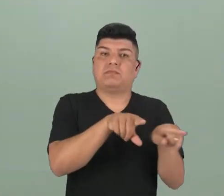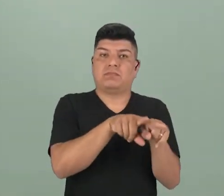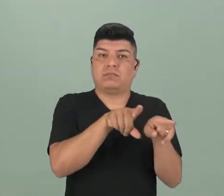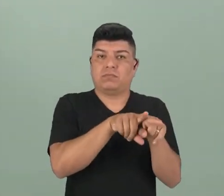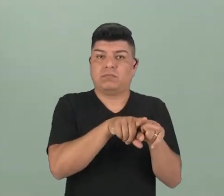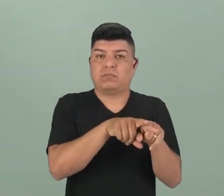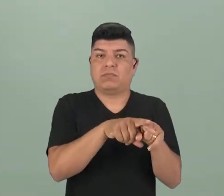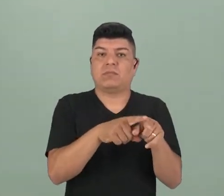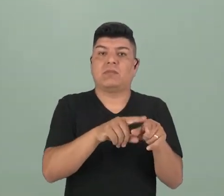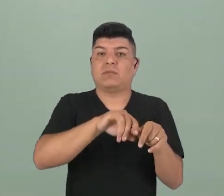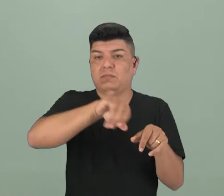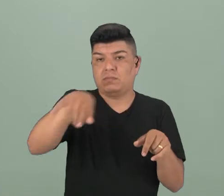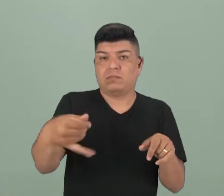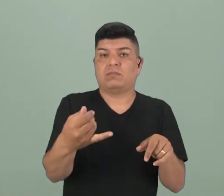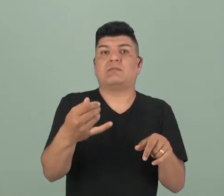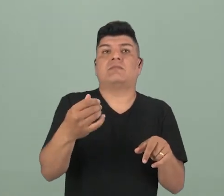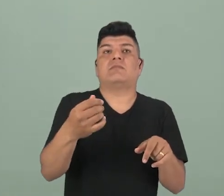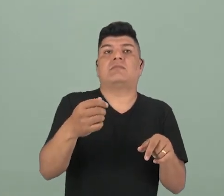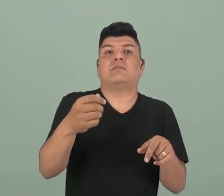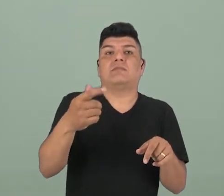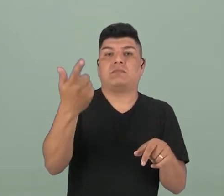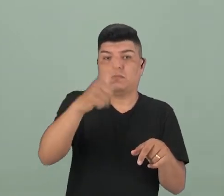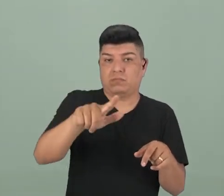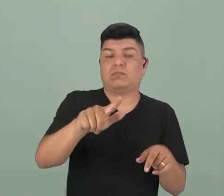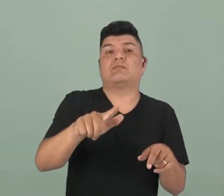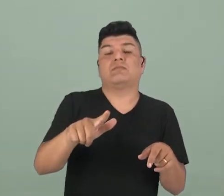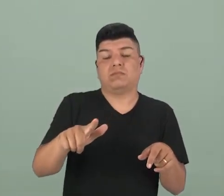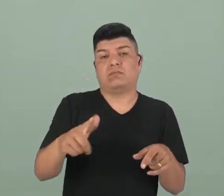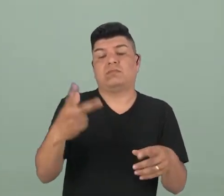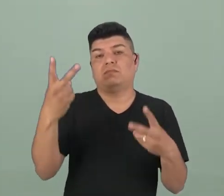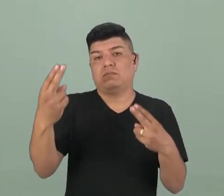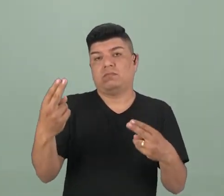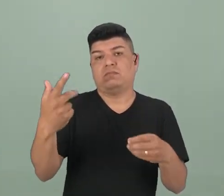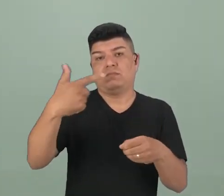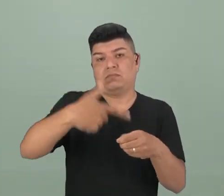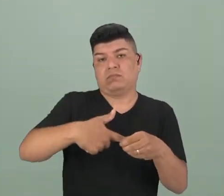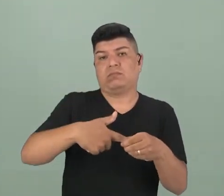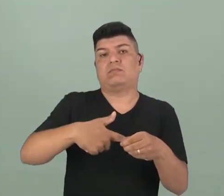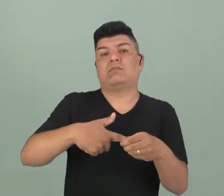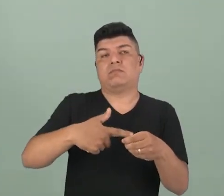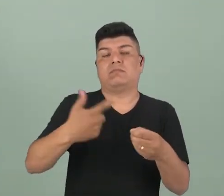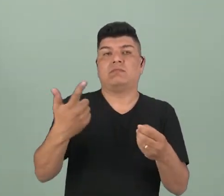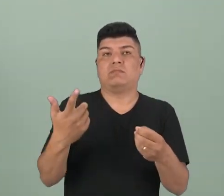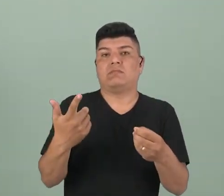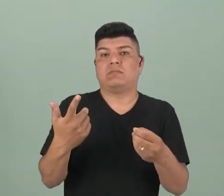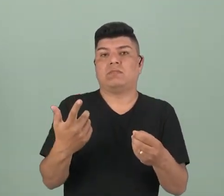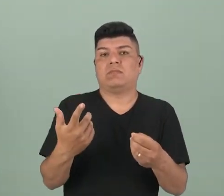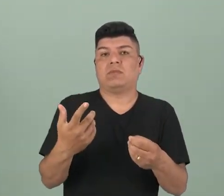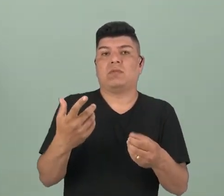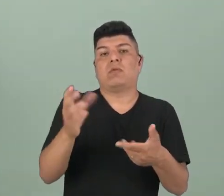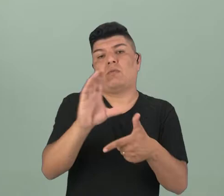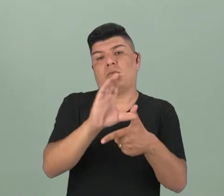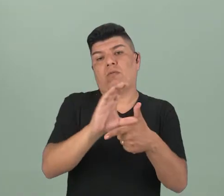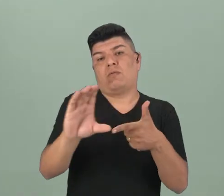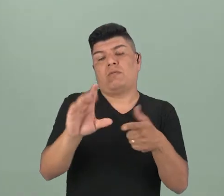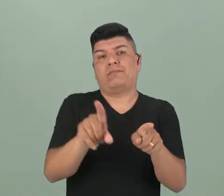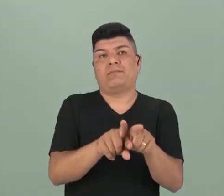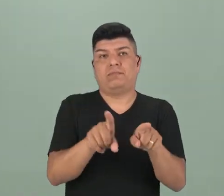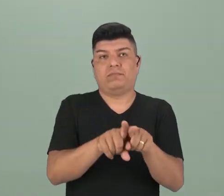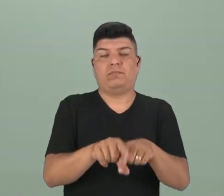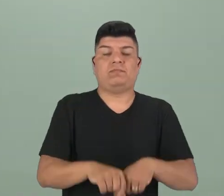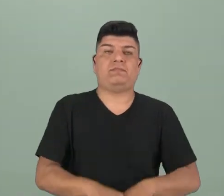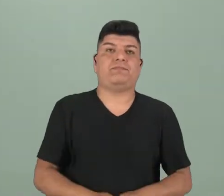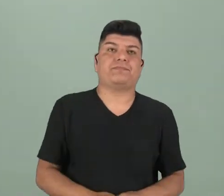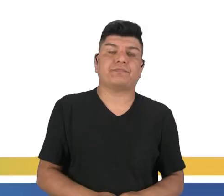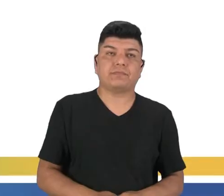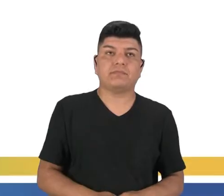seja aproveitada, não degrade tanto, por exemplo, como o biodiesel, ou então o próprio diesel, ou então o carvão, né? Temos